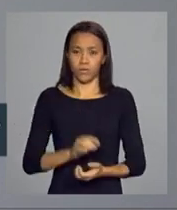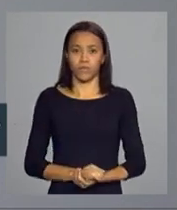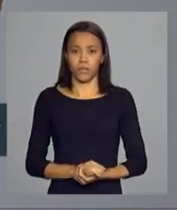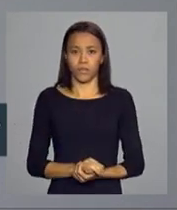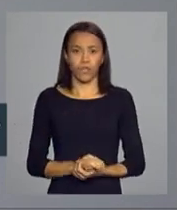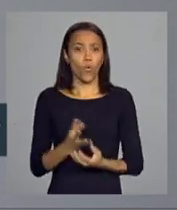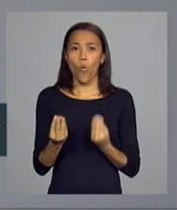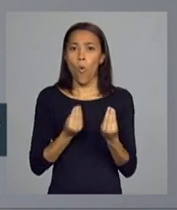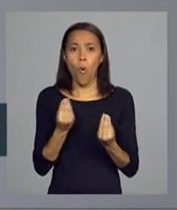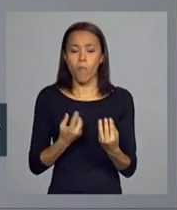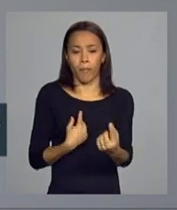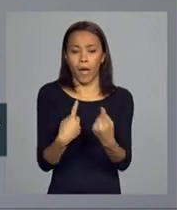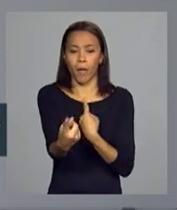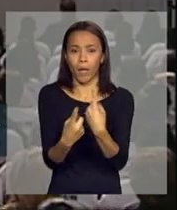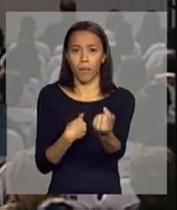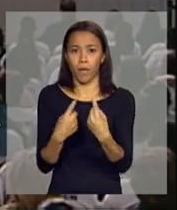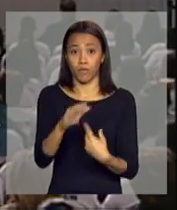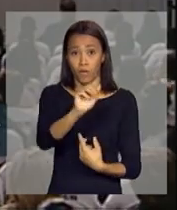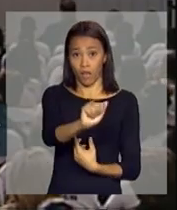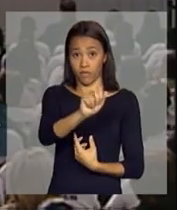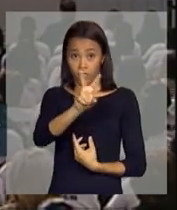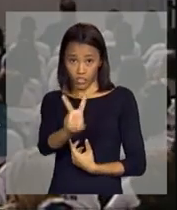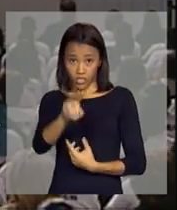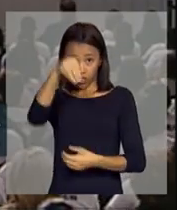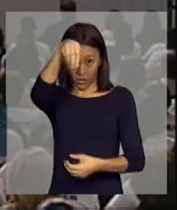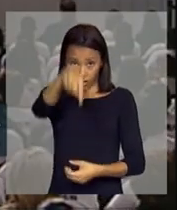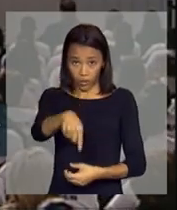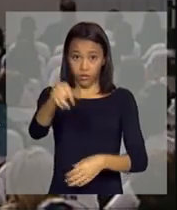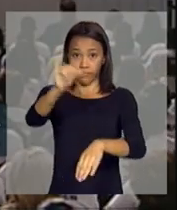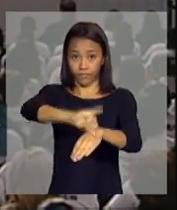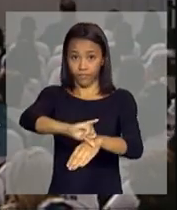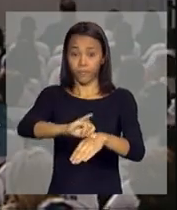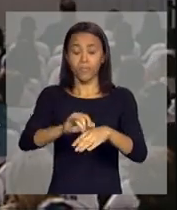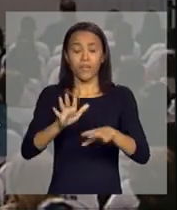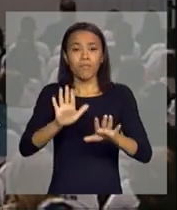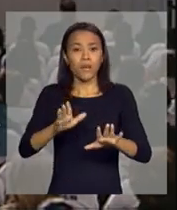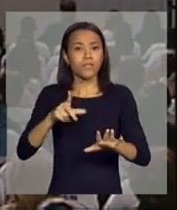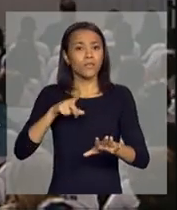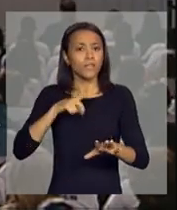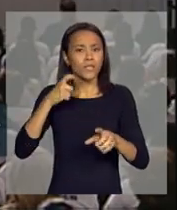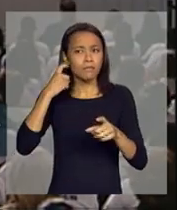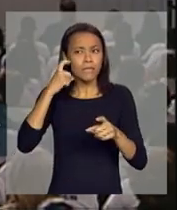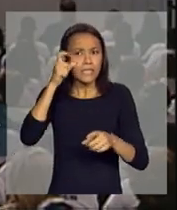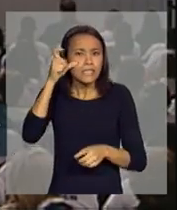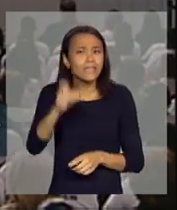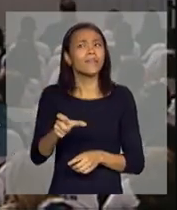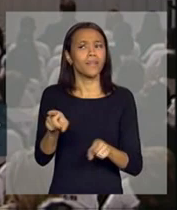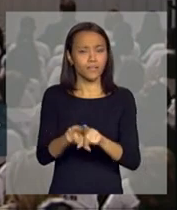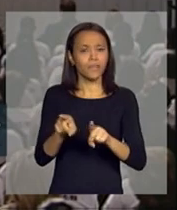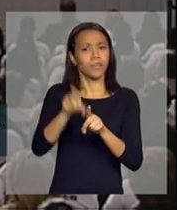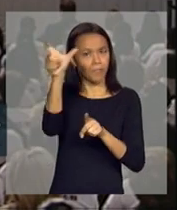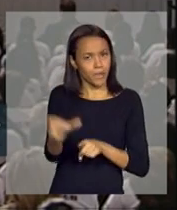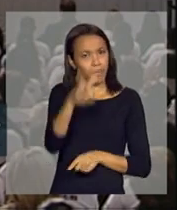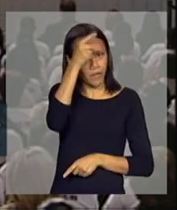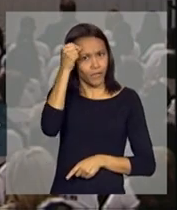de trafegabilidade ali na Avenida Tronco. Mas eu tenho muito interesse, prefeito, no